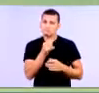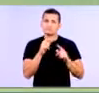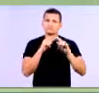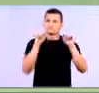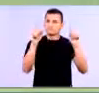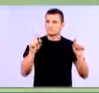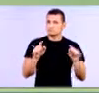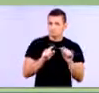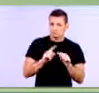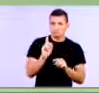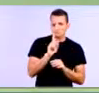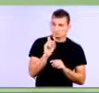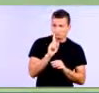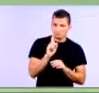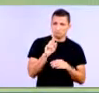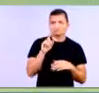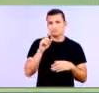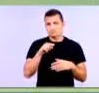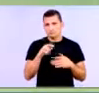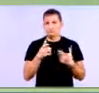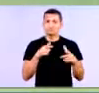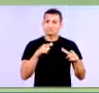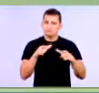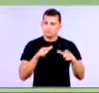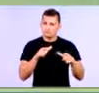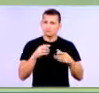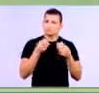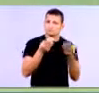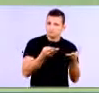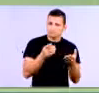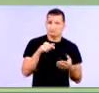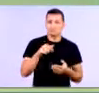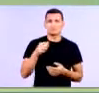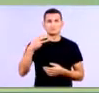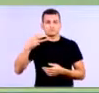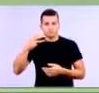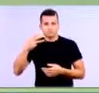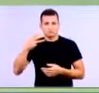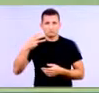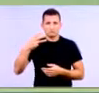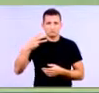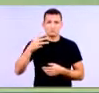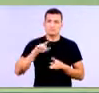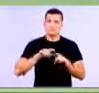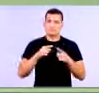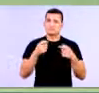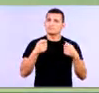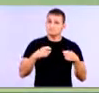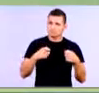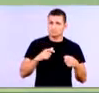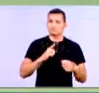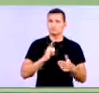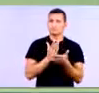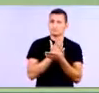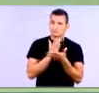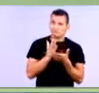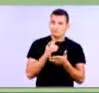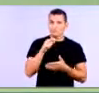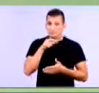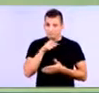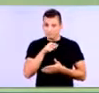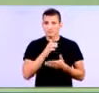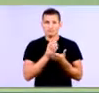ele é um serviço prestado, ele é terceirizado, mas é necessário que tenha alguém. E esse